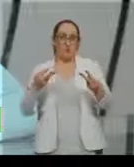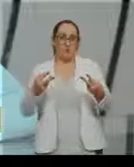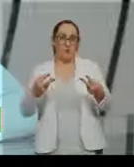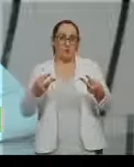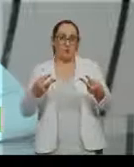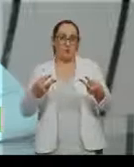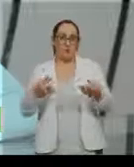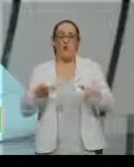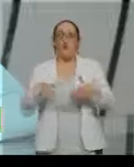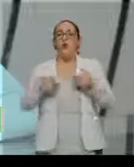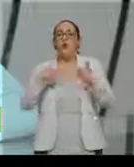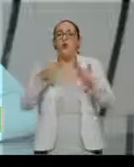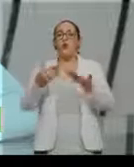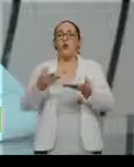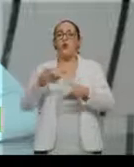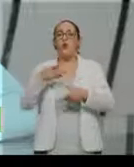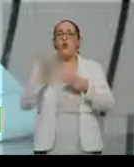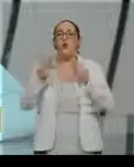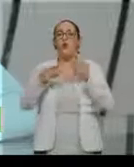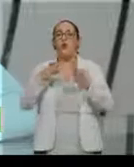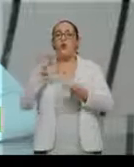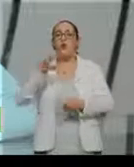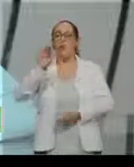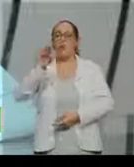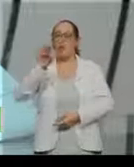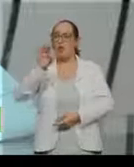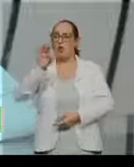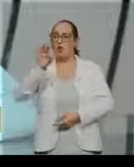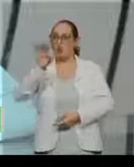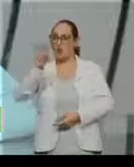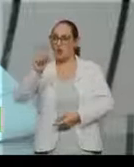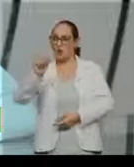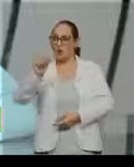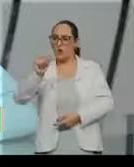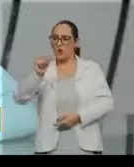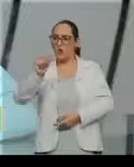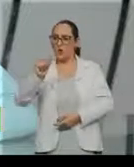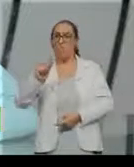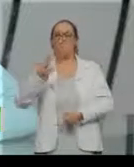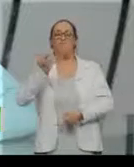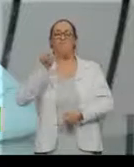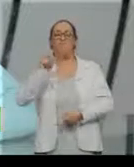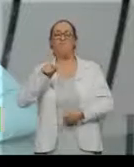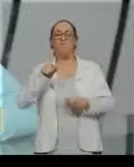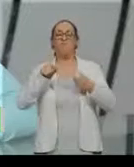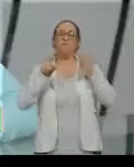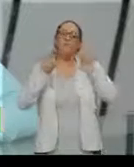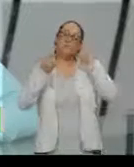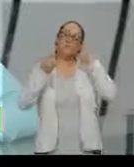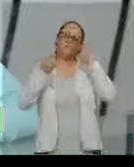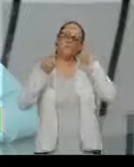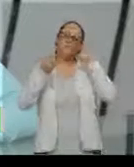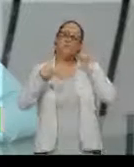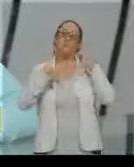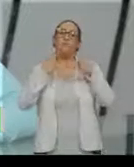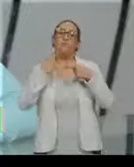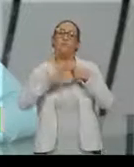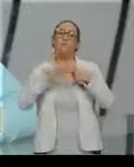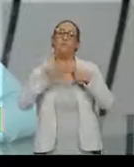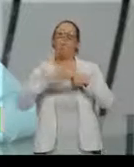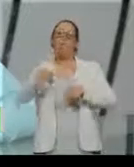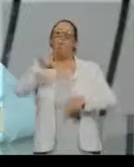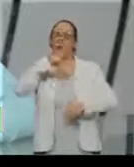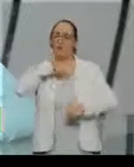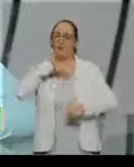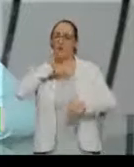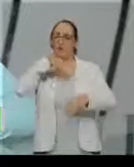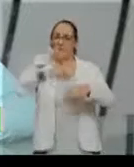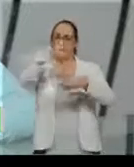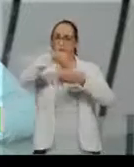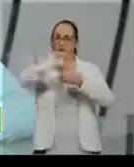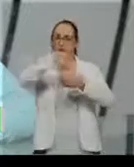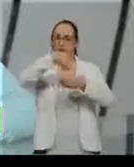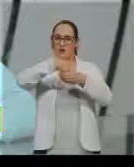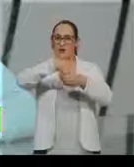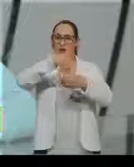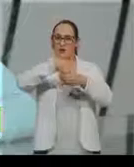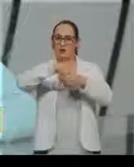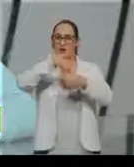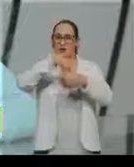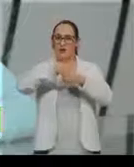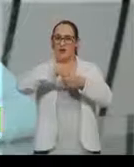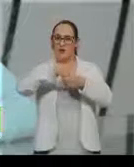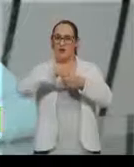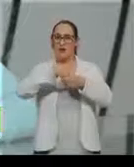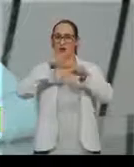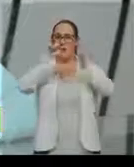as cotas, elas fazem parte dessas ações afirmativas, é justamente porque elas têm, né, dentro da aplicação